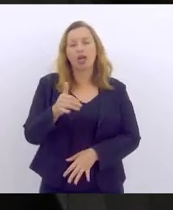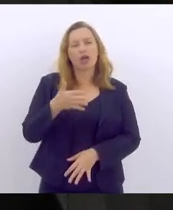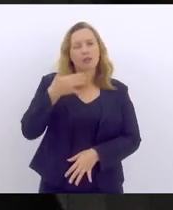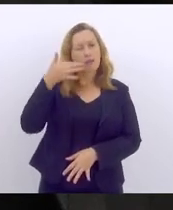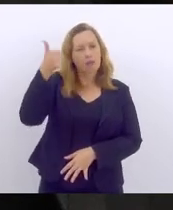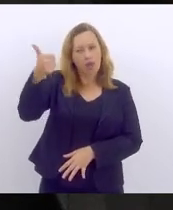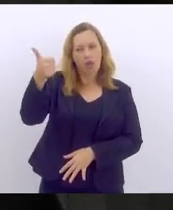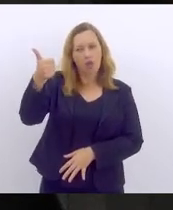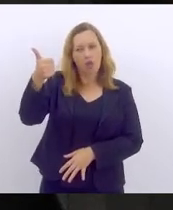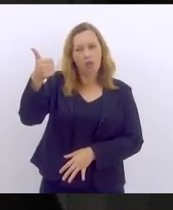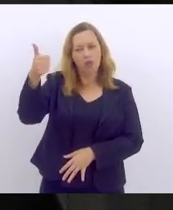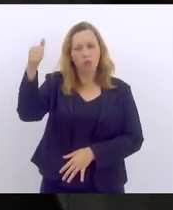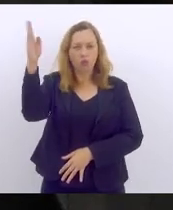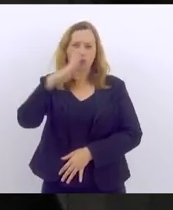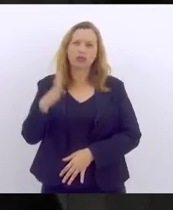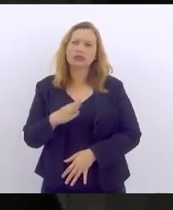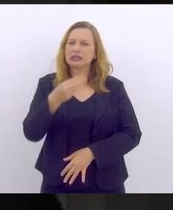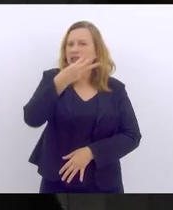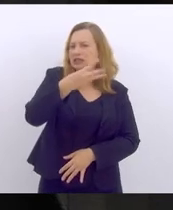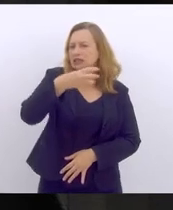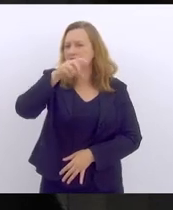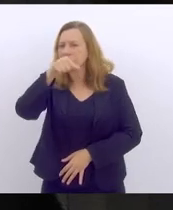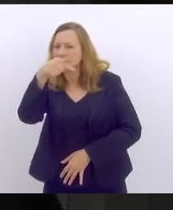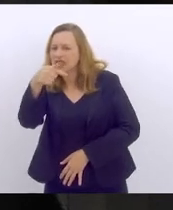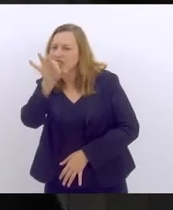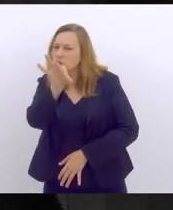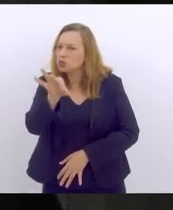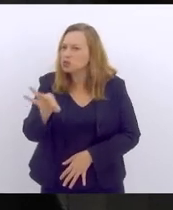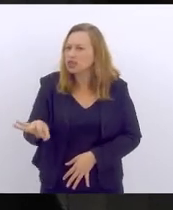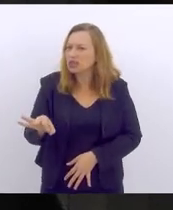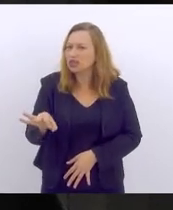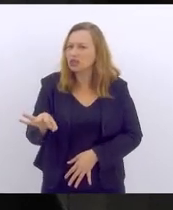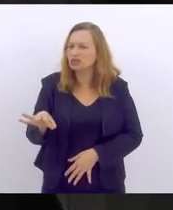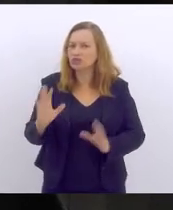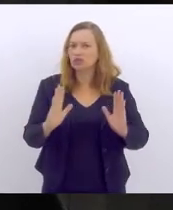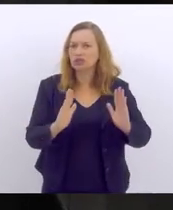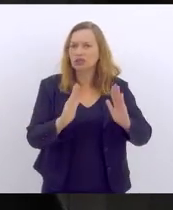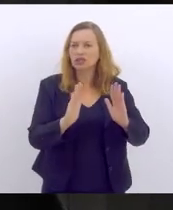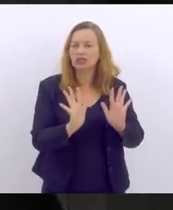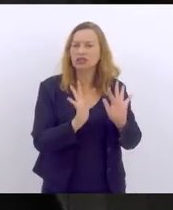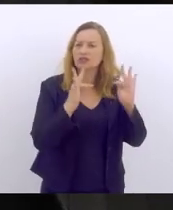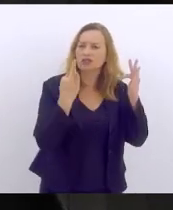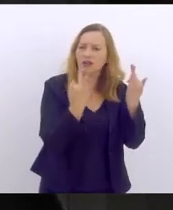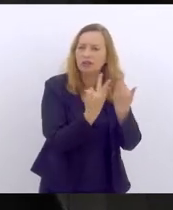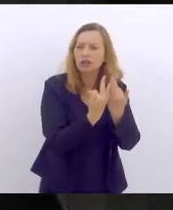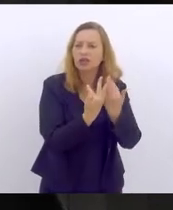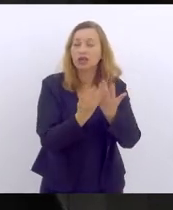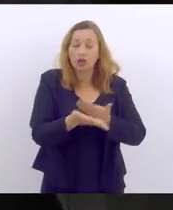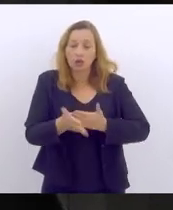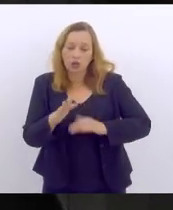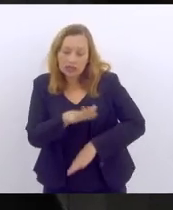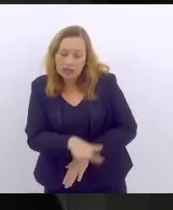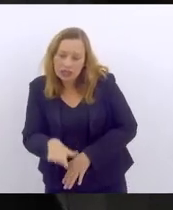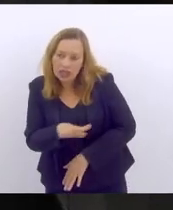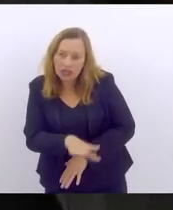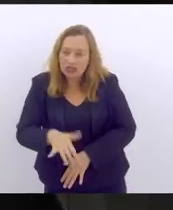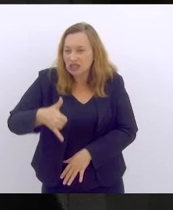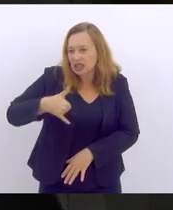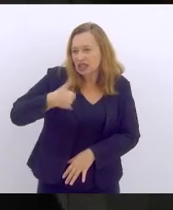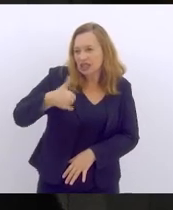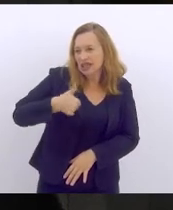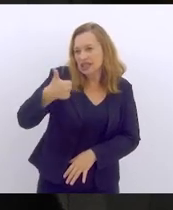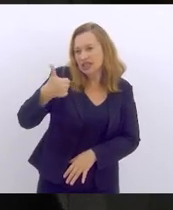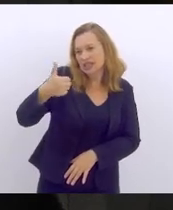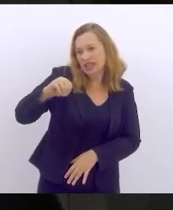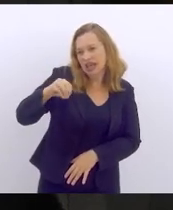que 37% dos lares com crianças menores de 10 anos